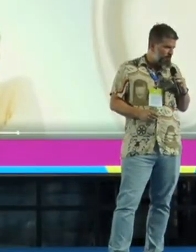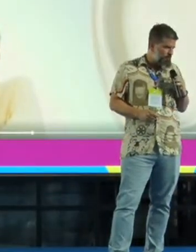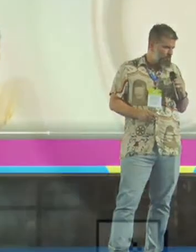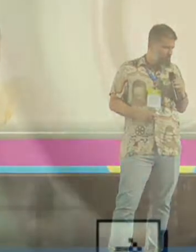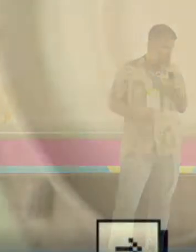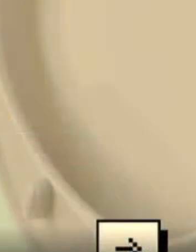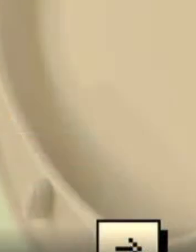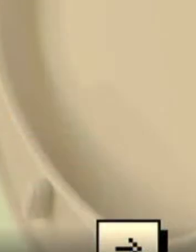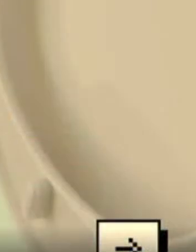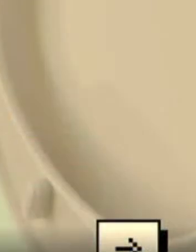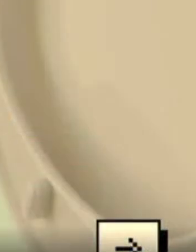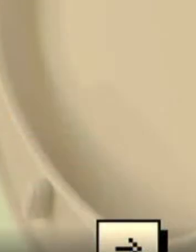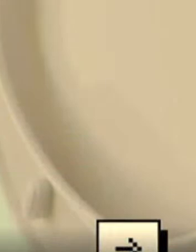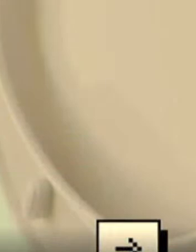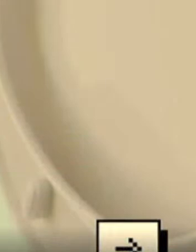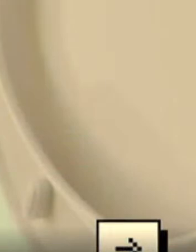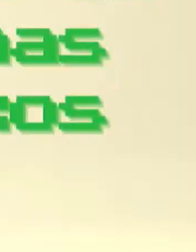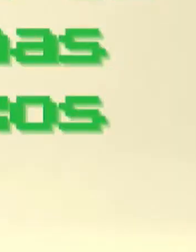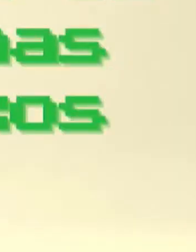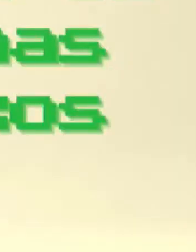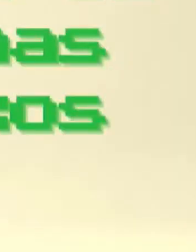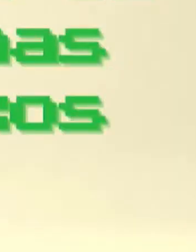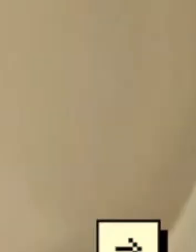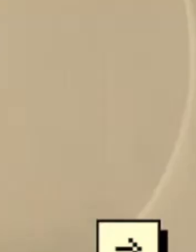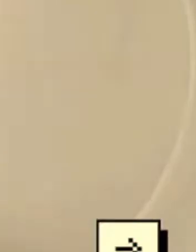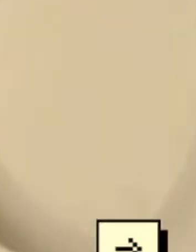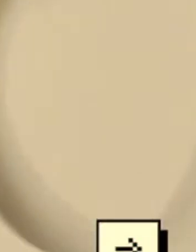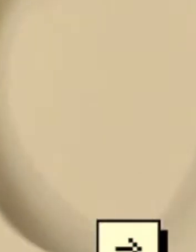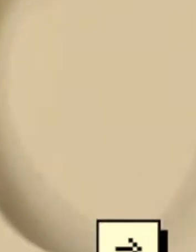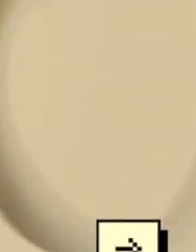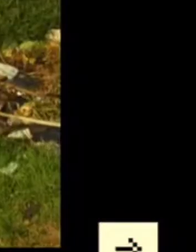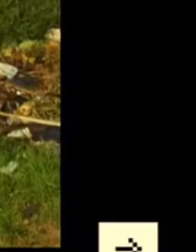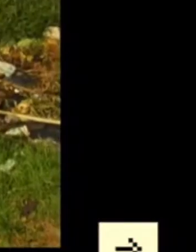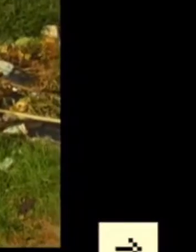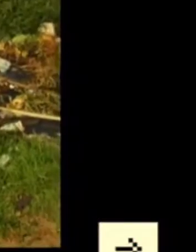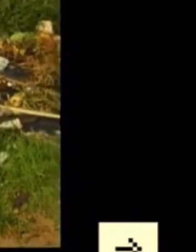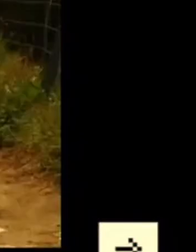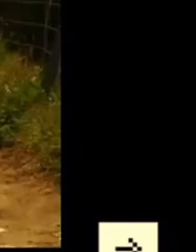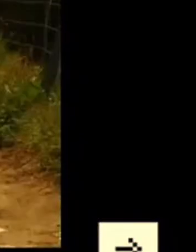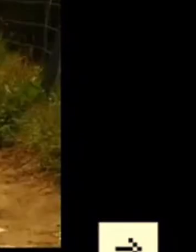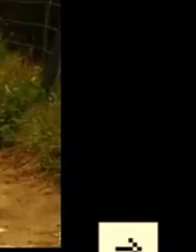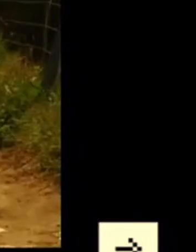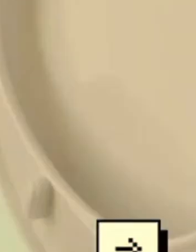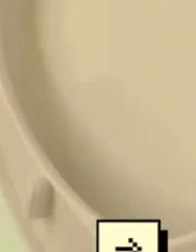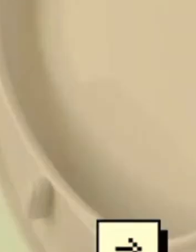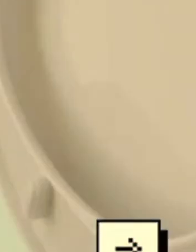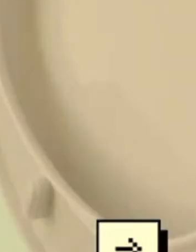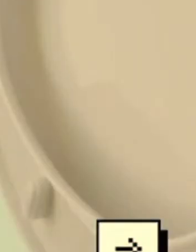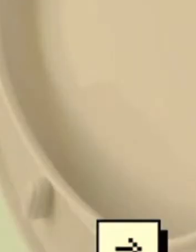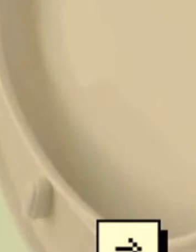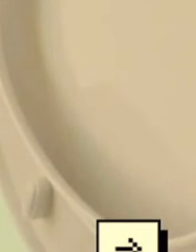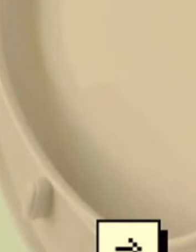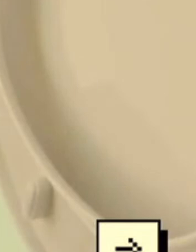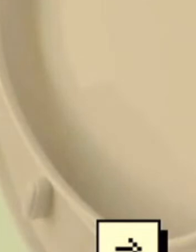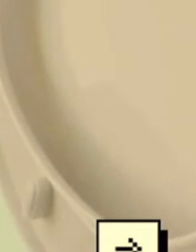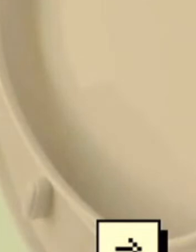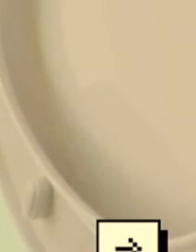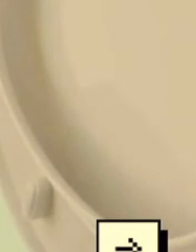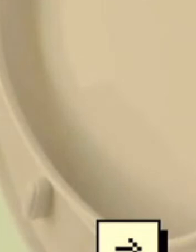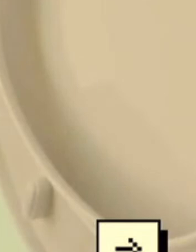Alteia mesmo. Vou voltar. I want to talk to you today about